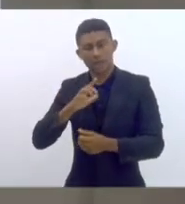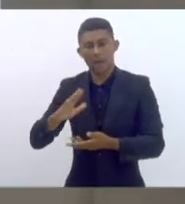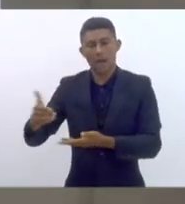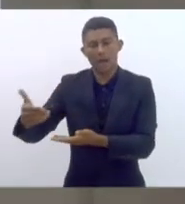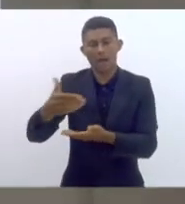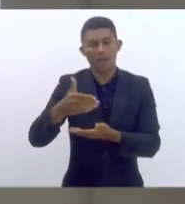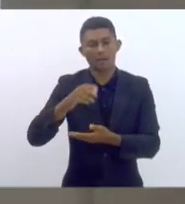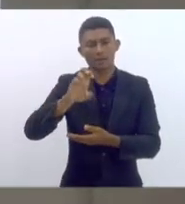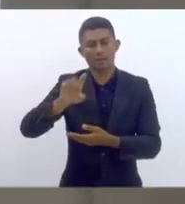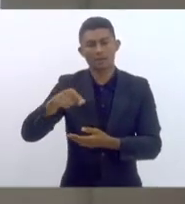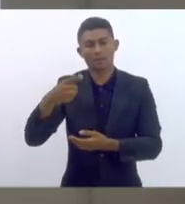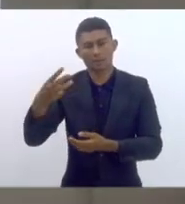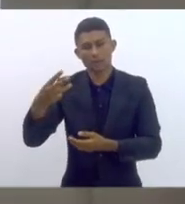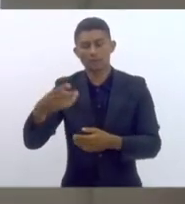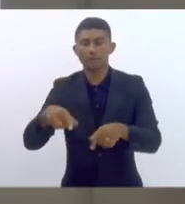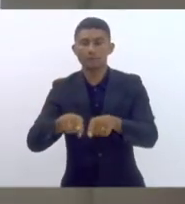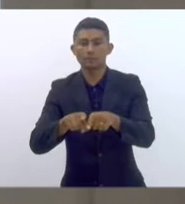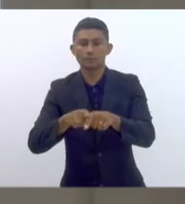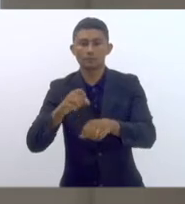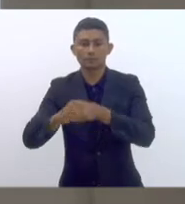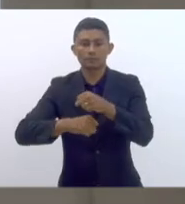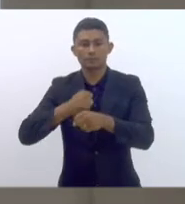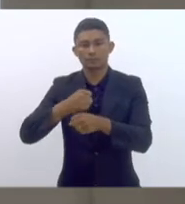líquida, 7,3% em 24 e